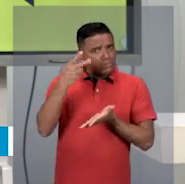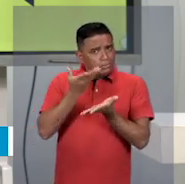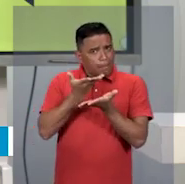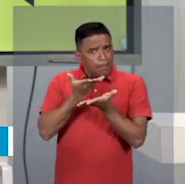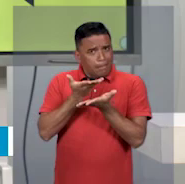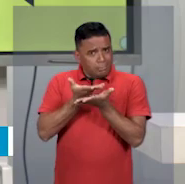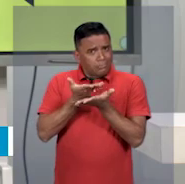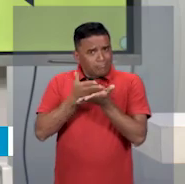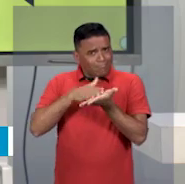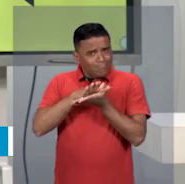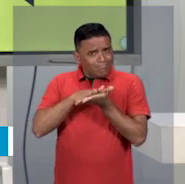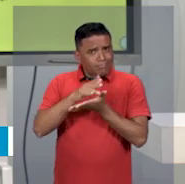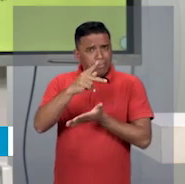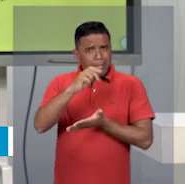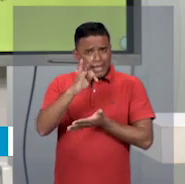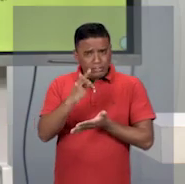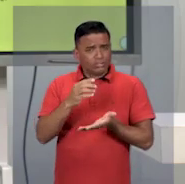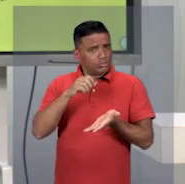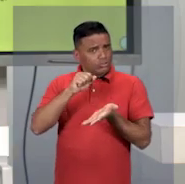junto.